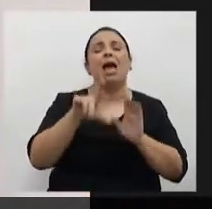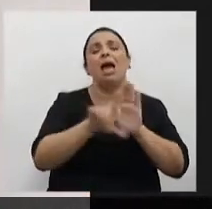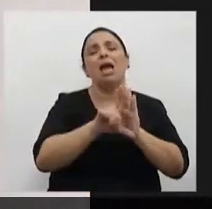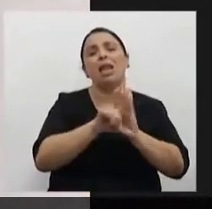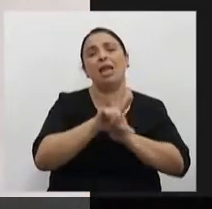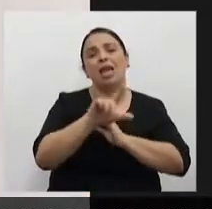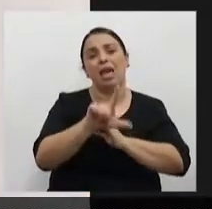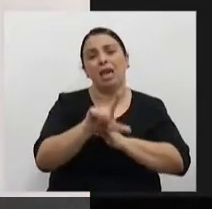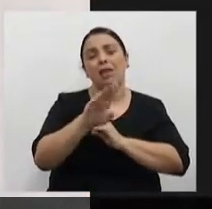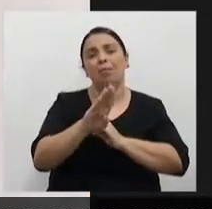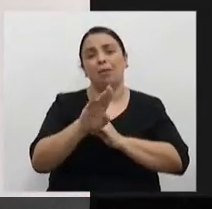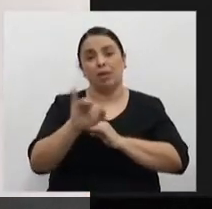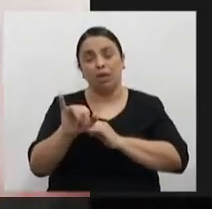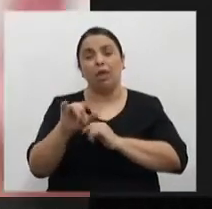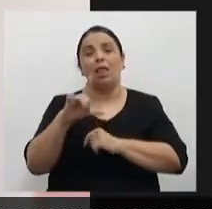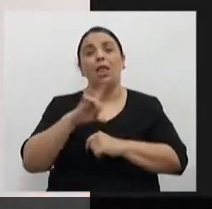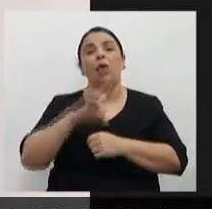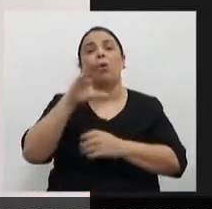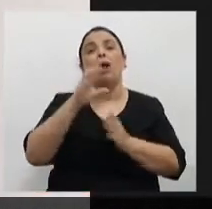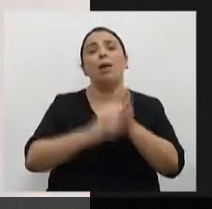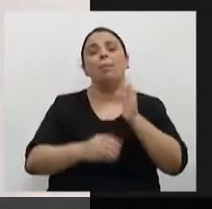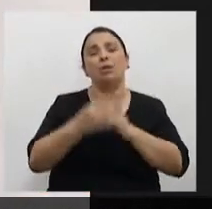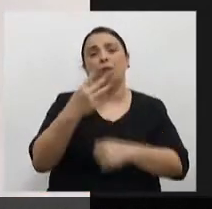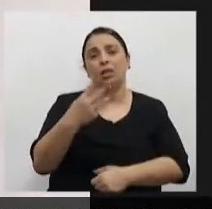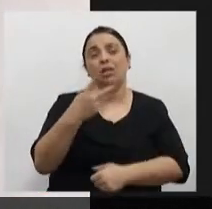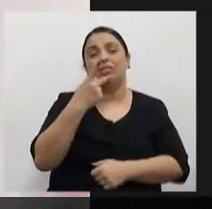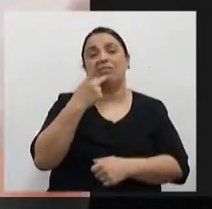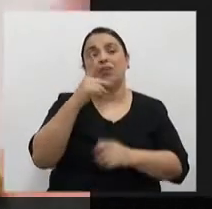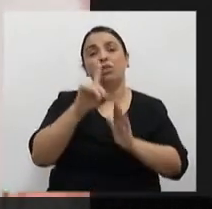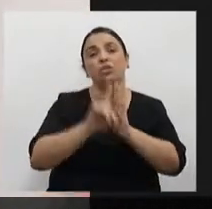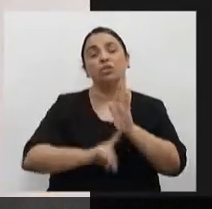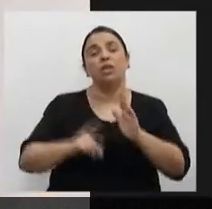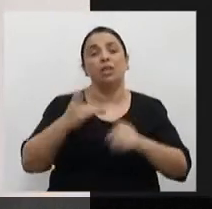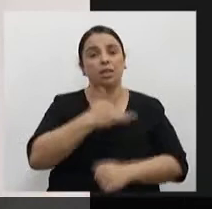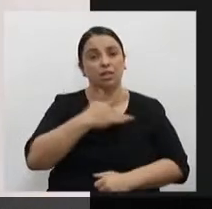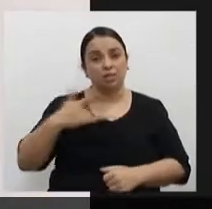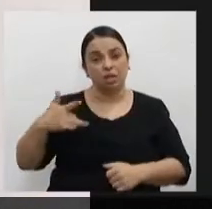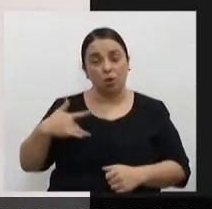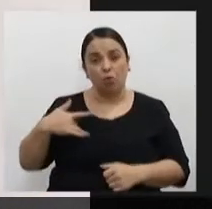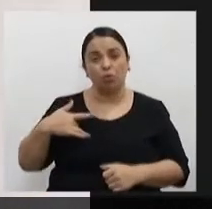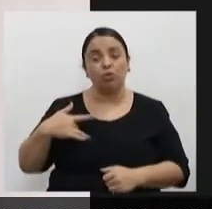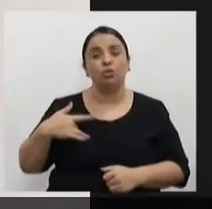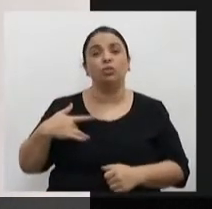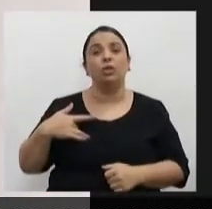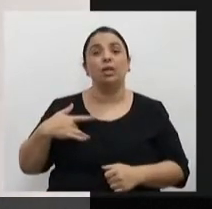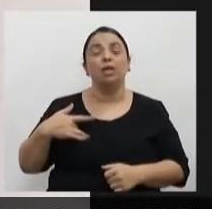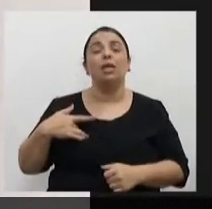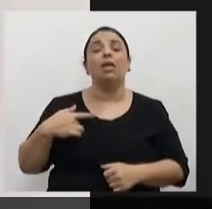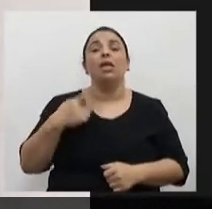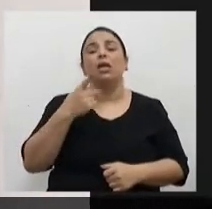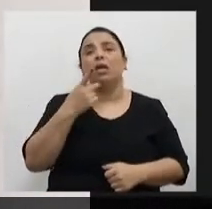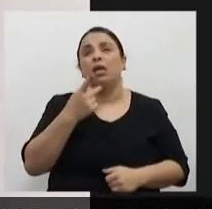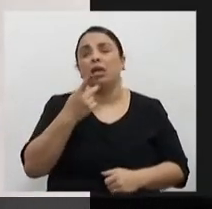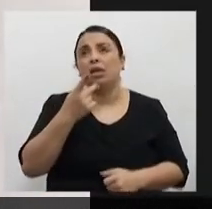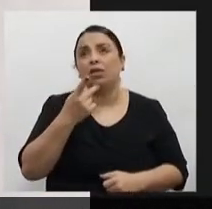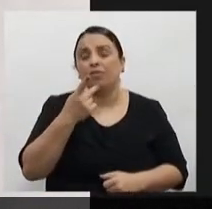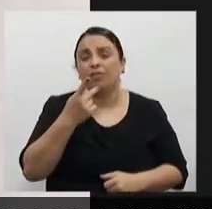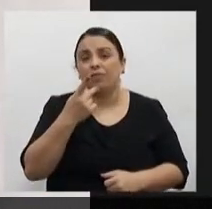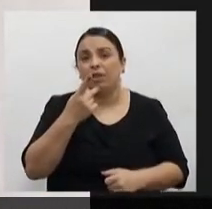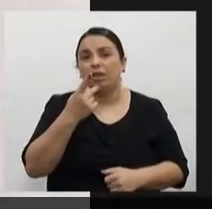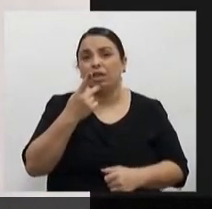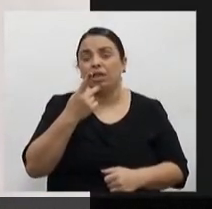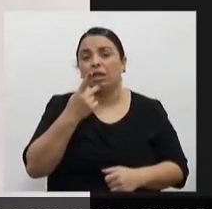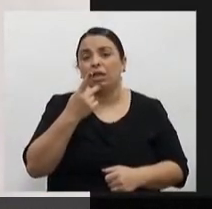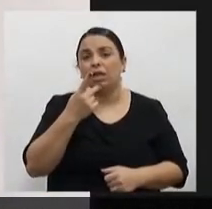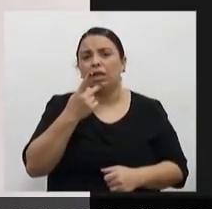do direito à saúde, no artigo 18, inciso 4º, as ações e serviços de saúde pública